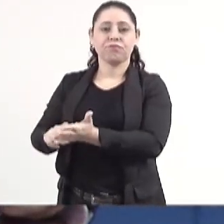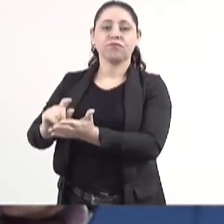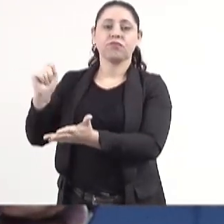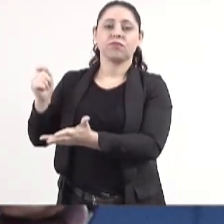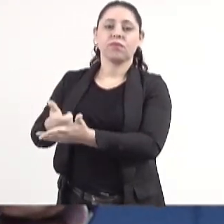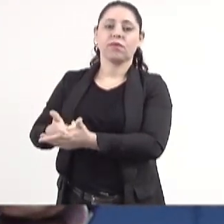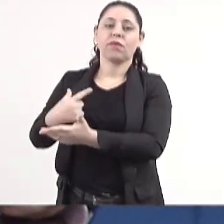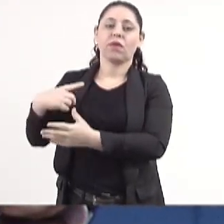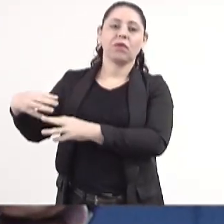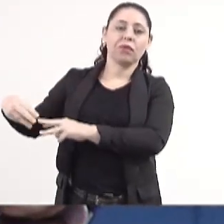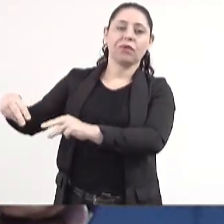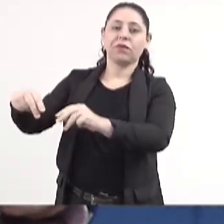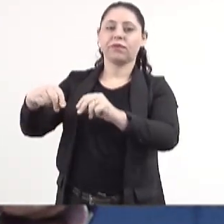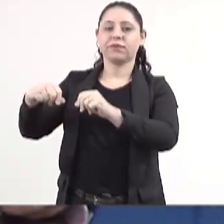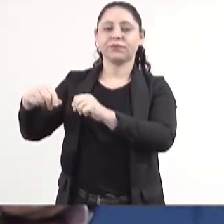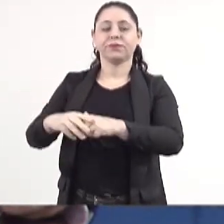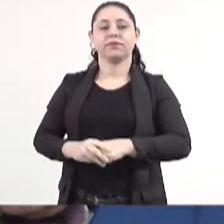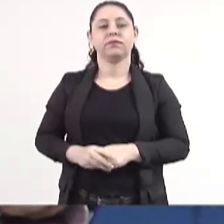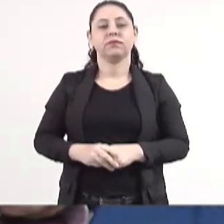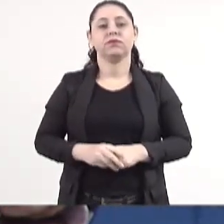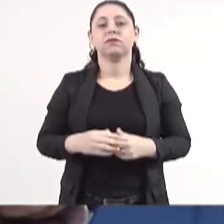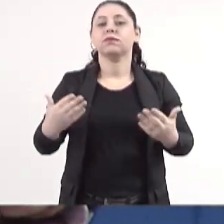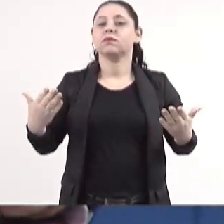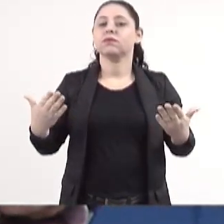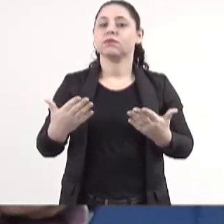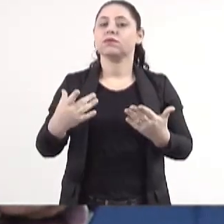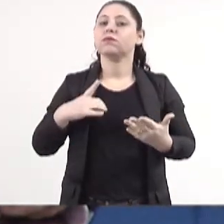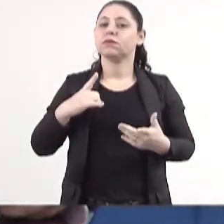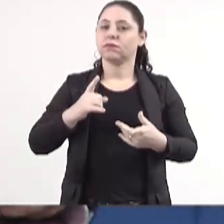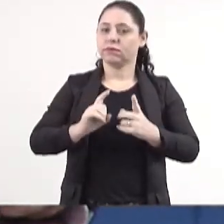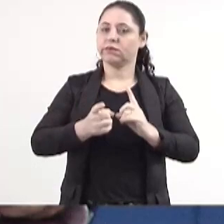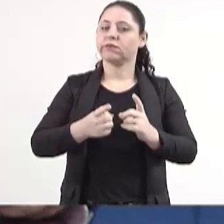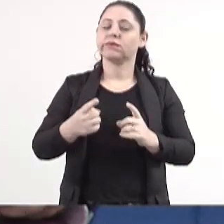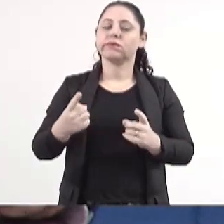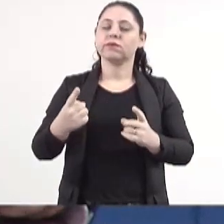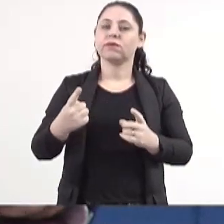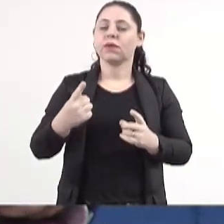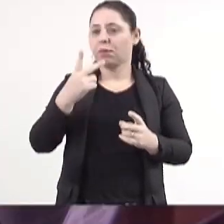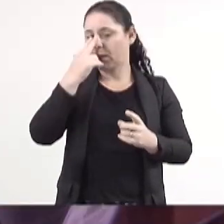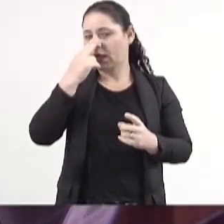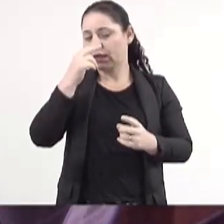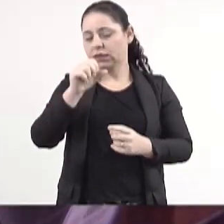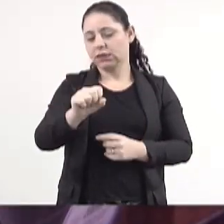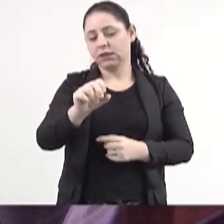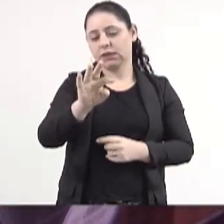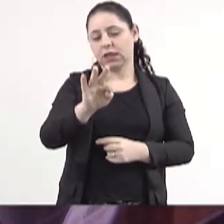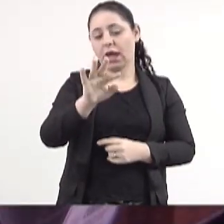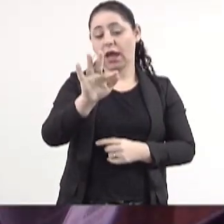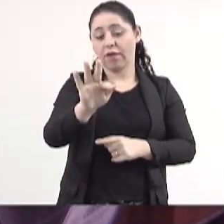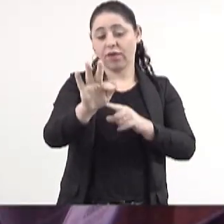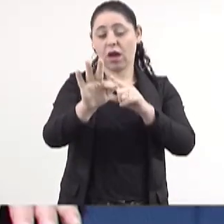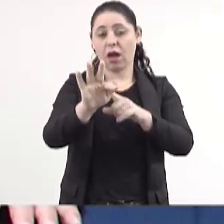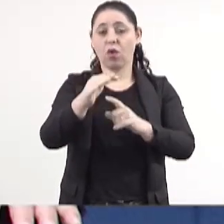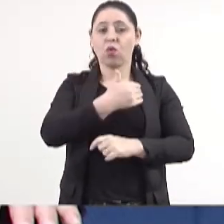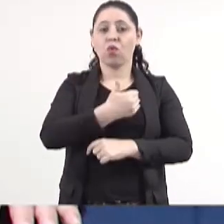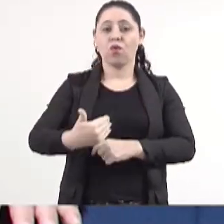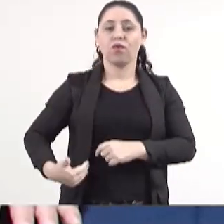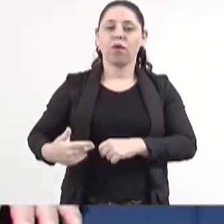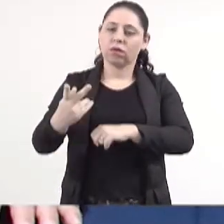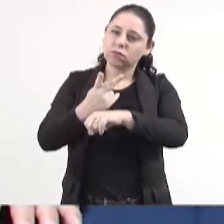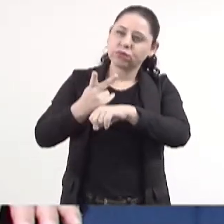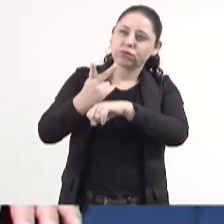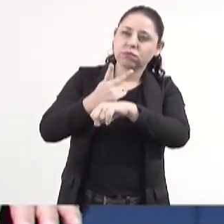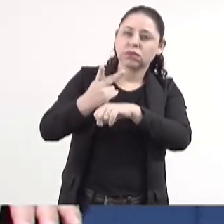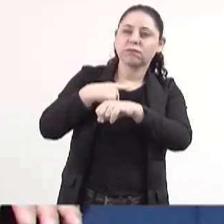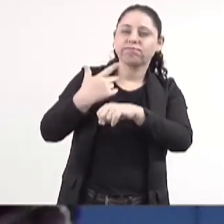todos. E consta que hoje deve ter uma reunião de conciliação no STF, onde o governador também